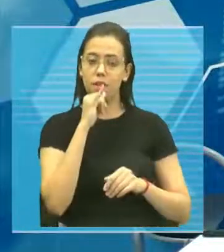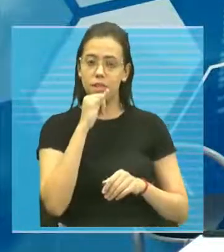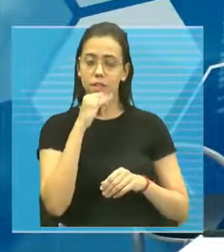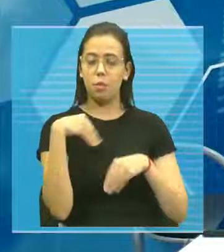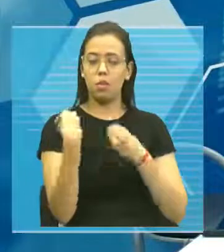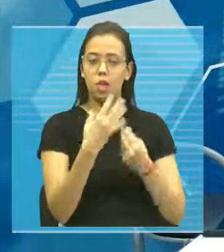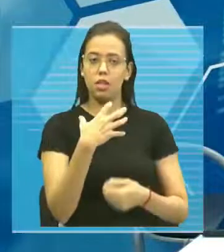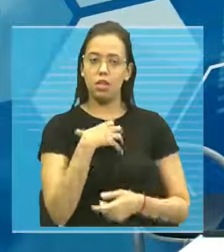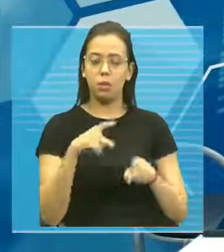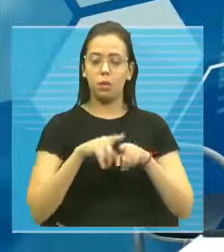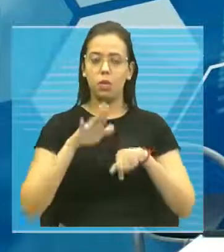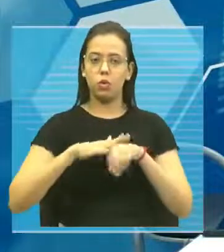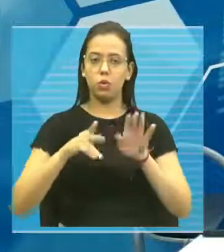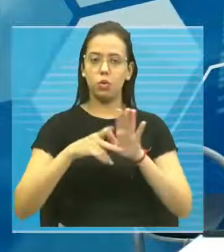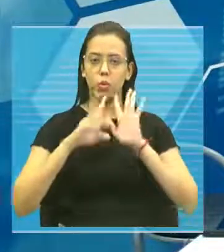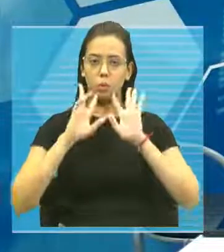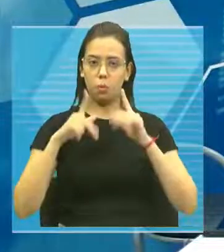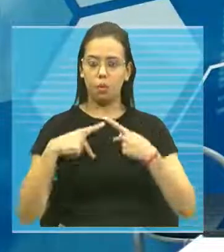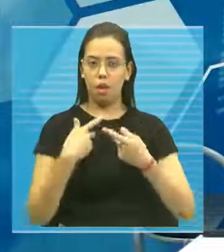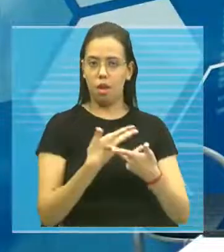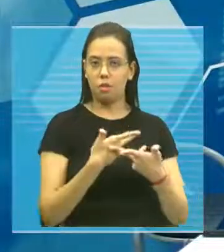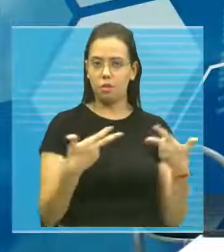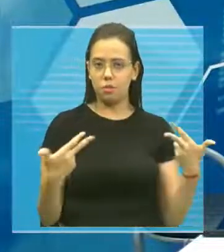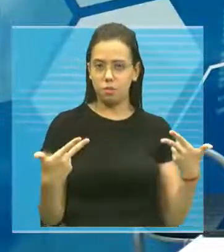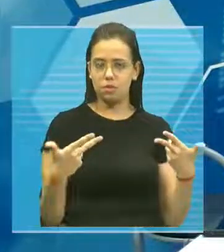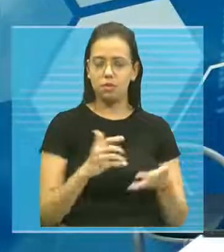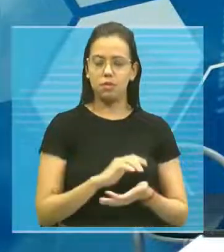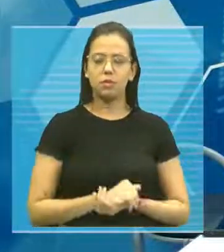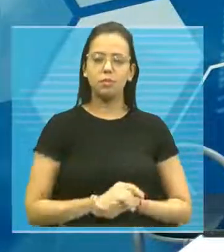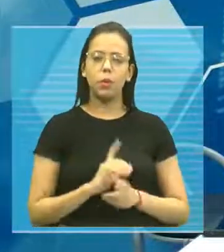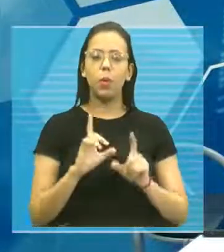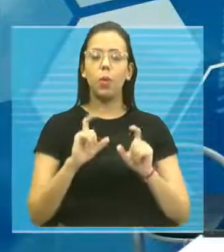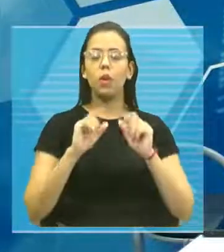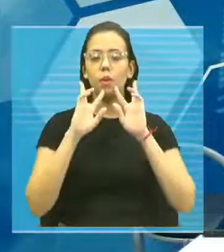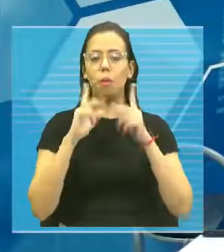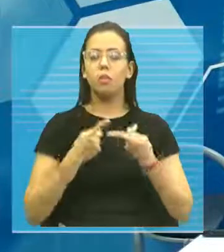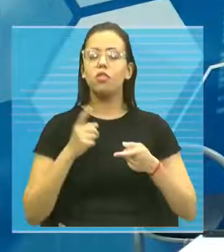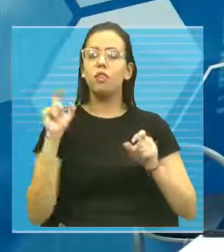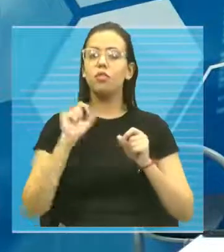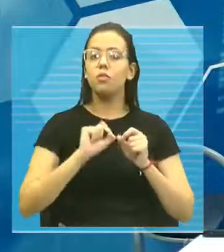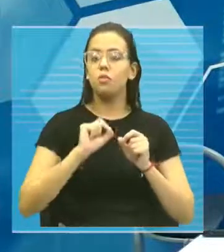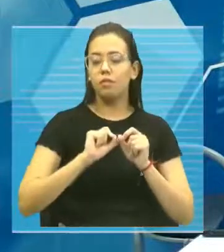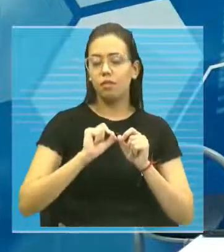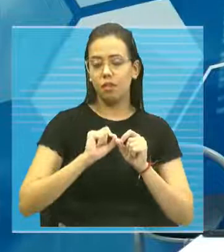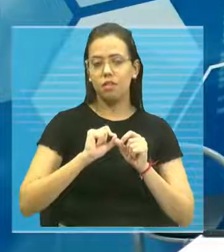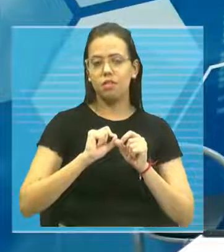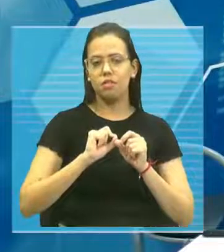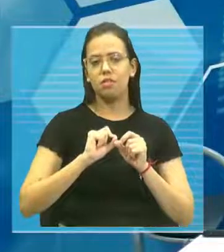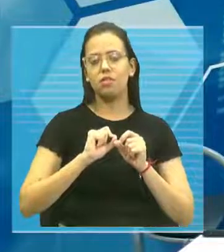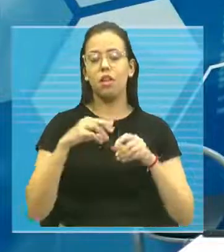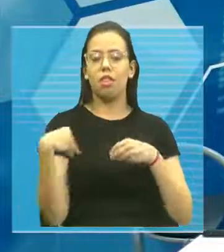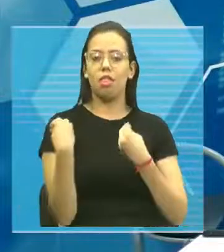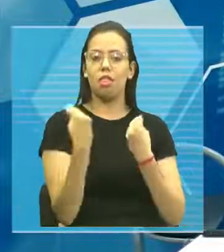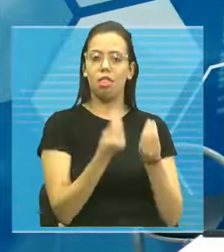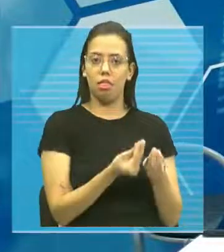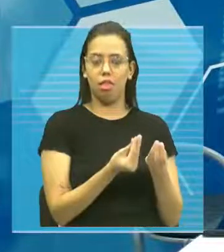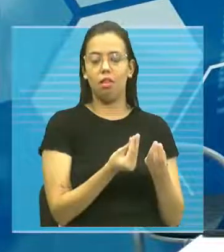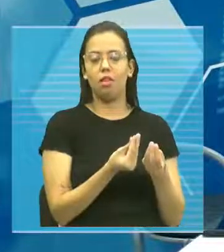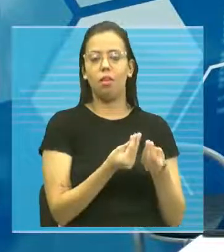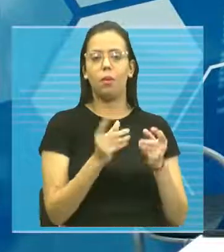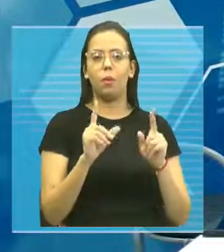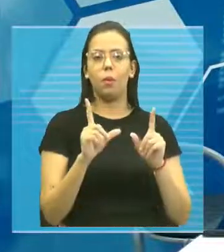atribuir sentimento e ação humana as coisas e o que é que a humanidade faz atribui